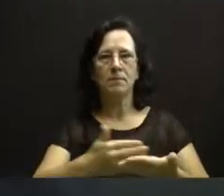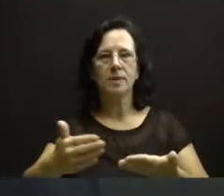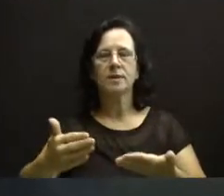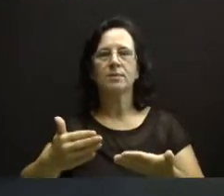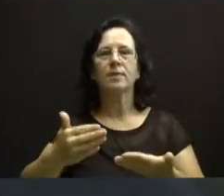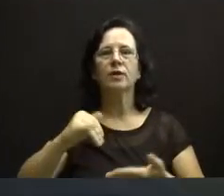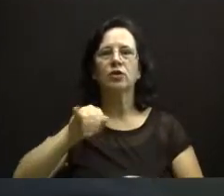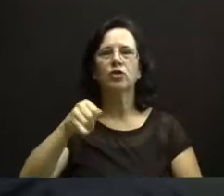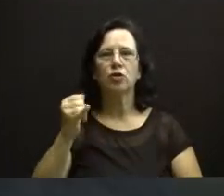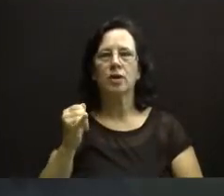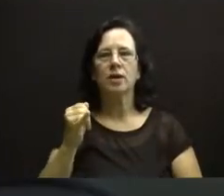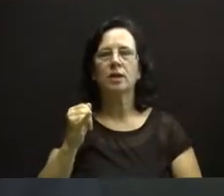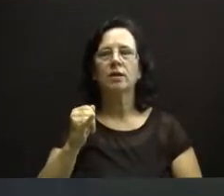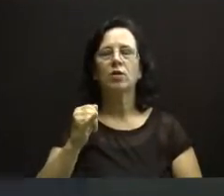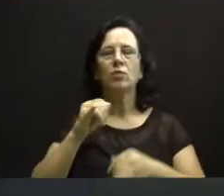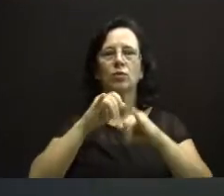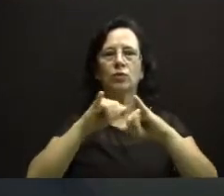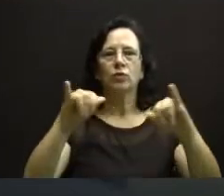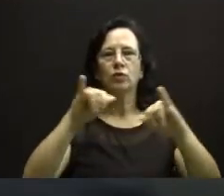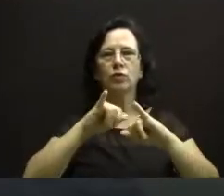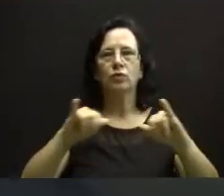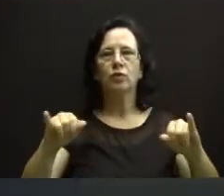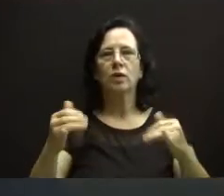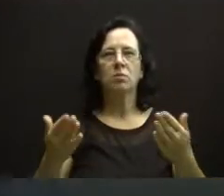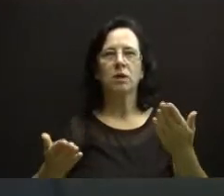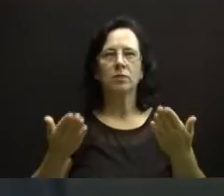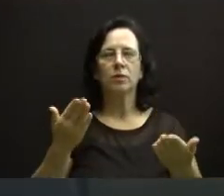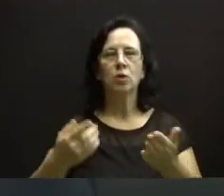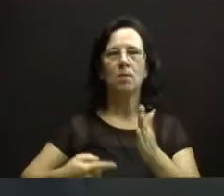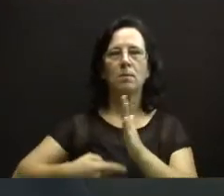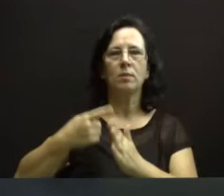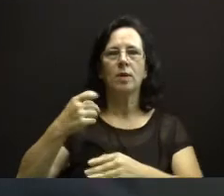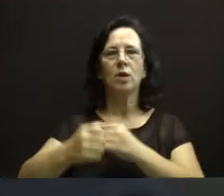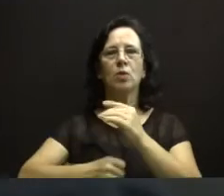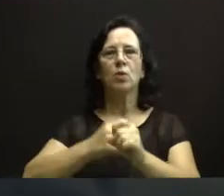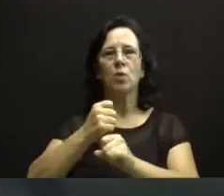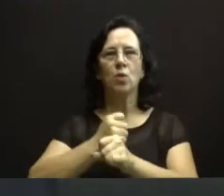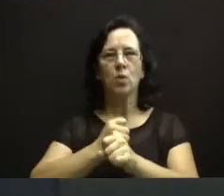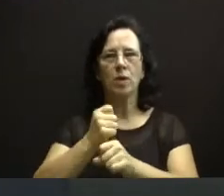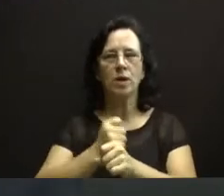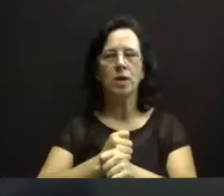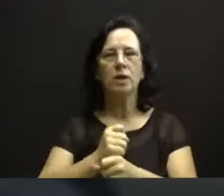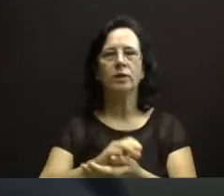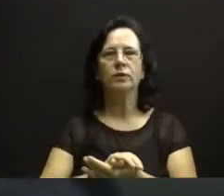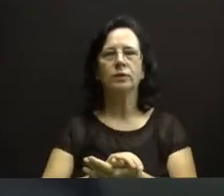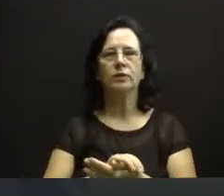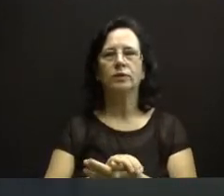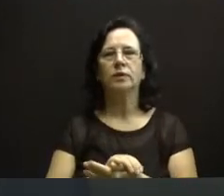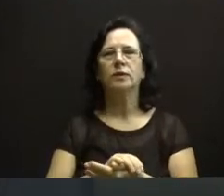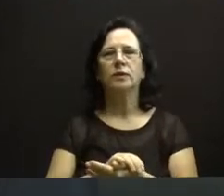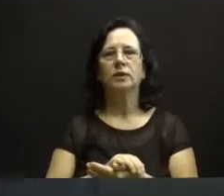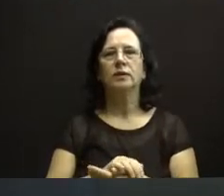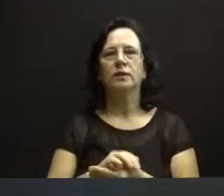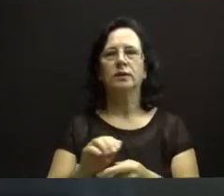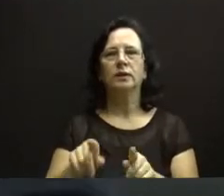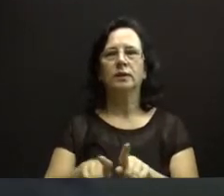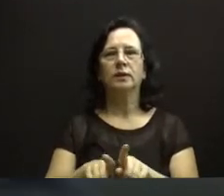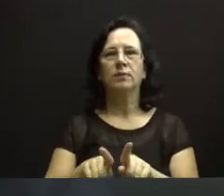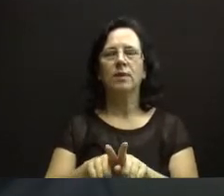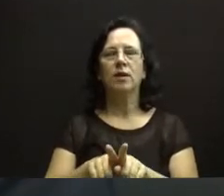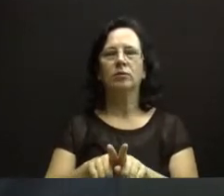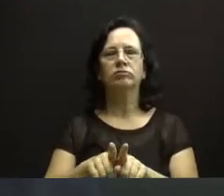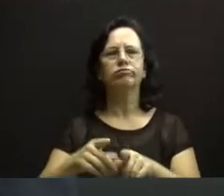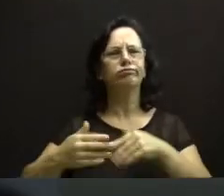editaremos divulgando o balanço desse primeiro ano de mandato o primeiro o ano também do do